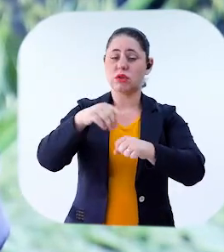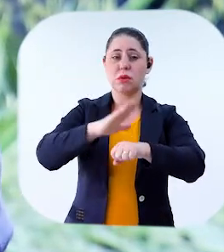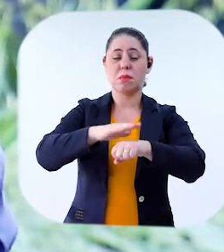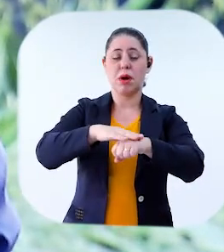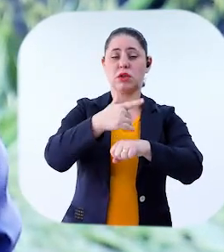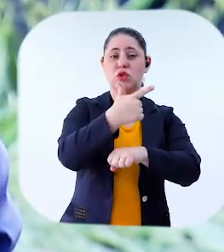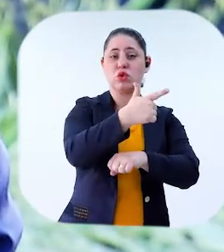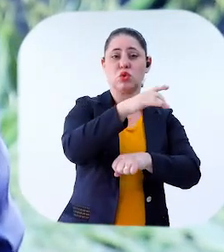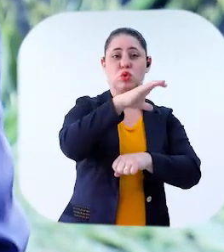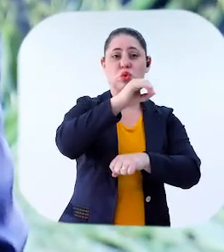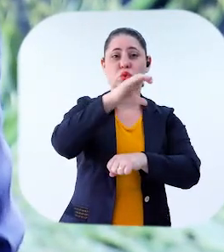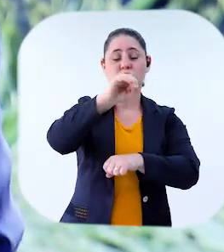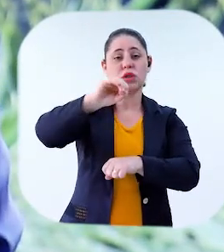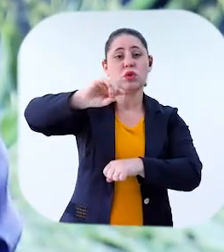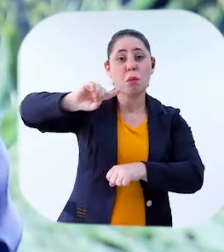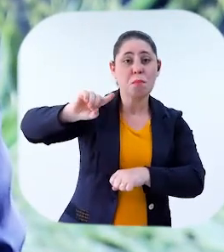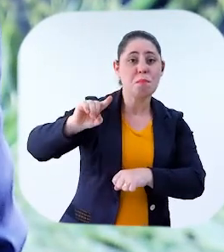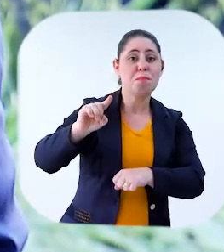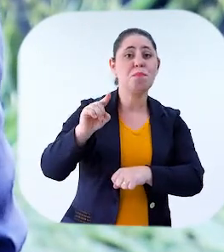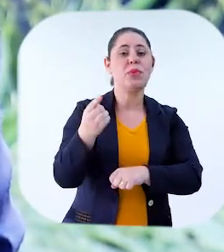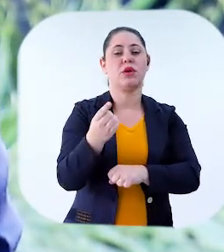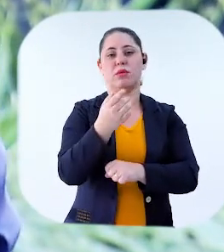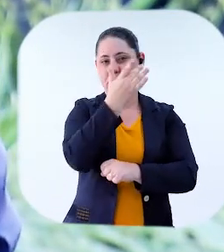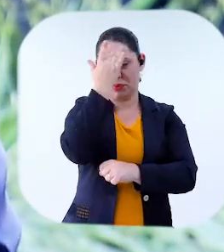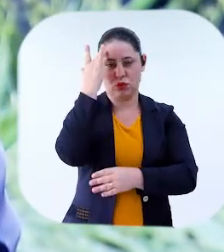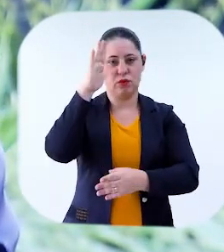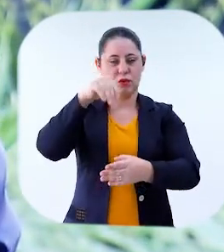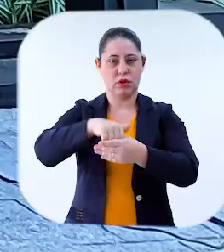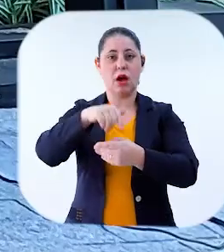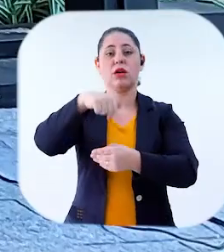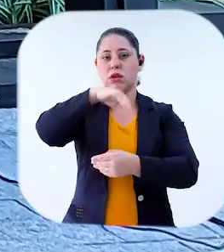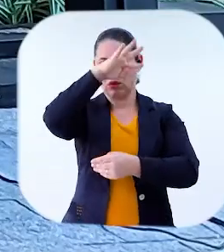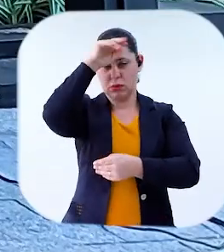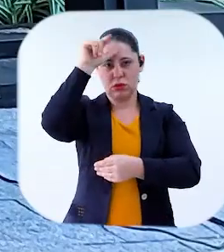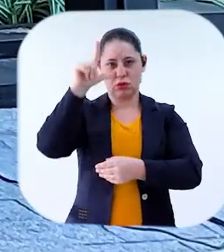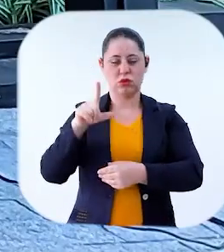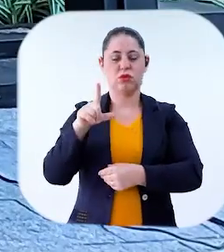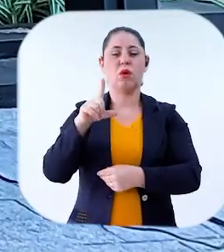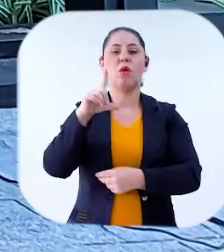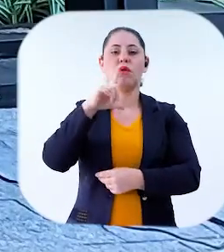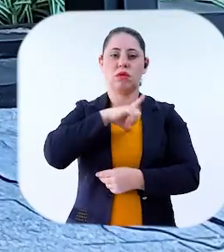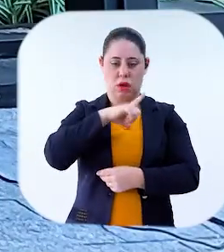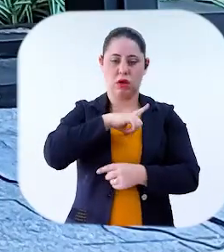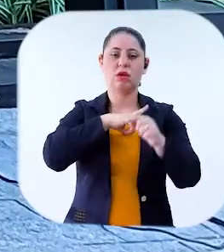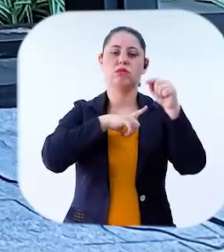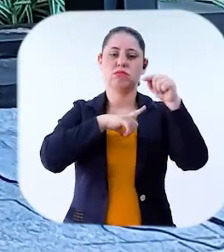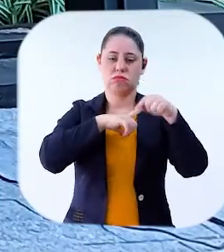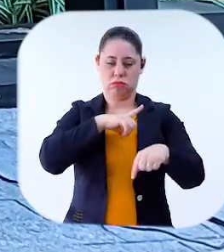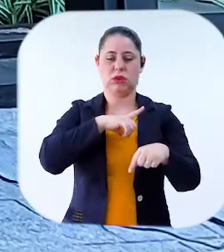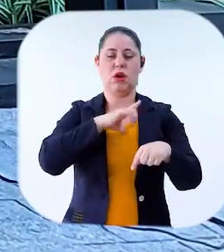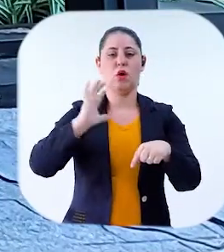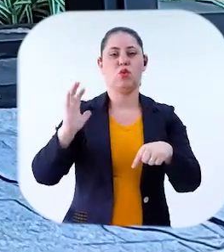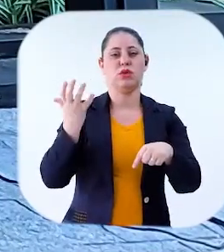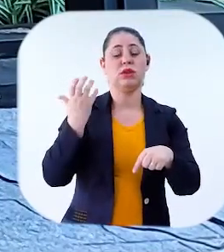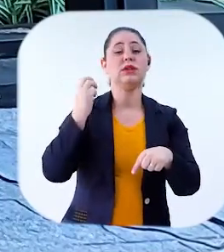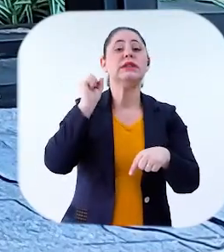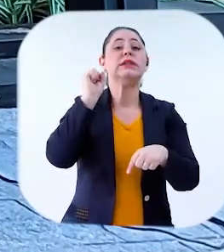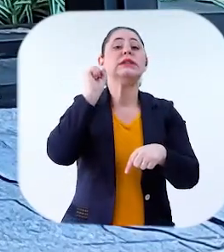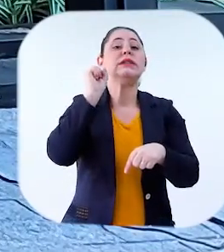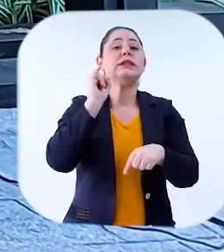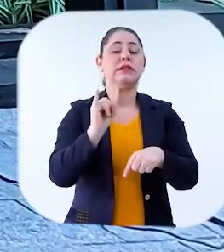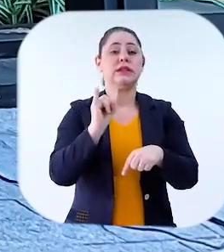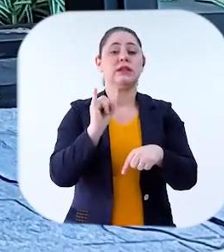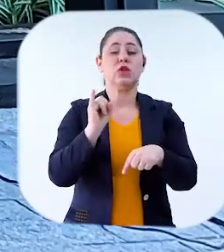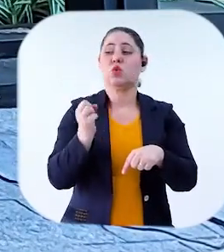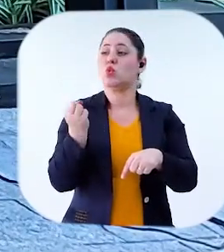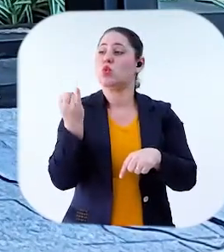naquelas cidades com mais de 200 mil eleitores. No Mato Grosso do Sul, isso poderá acontecer no